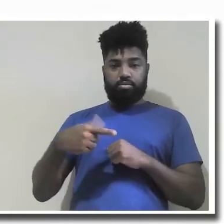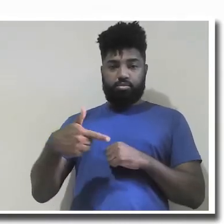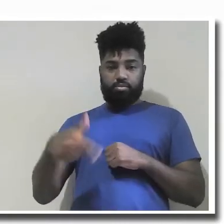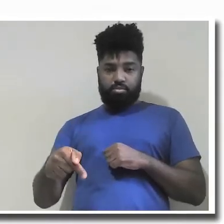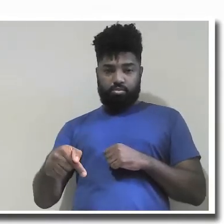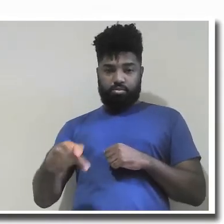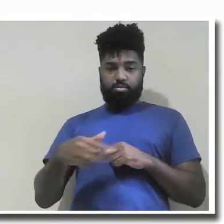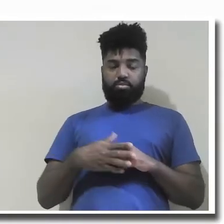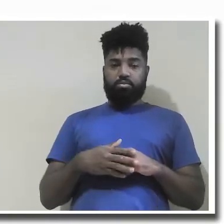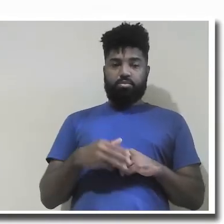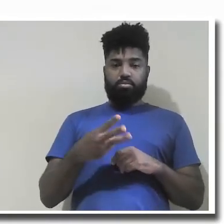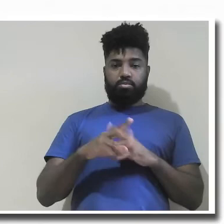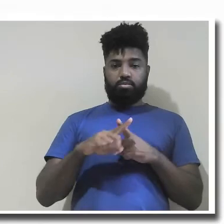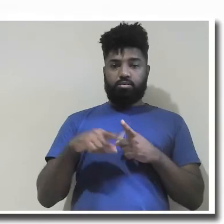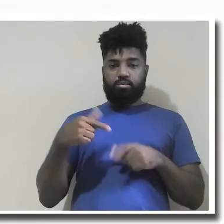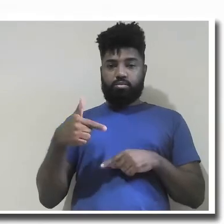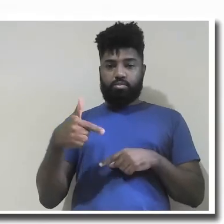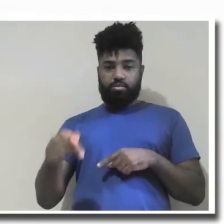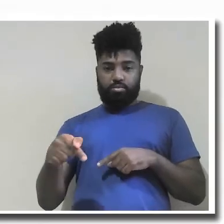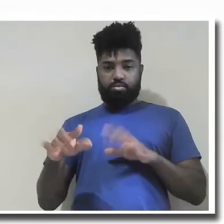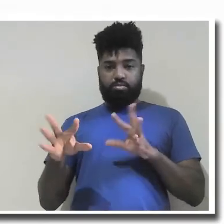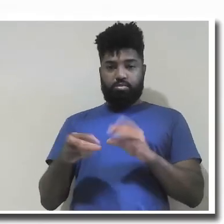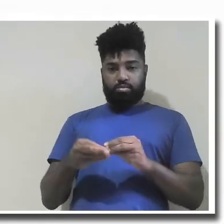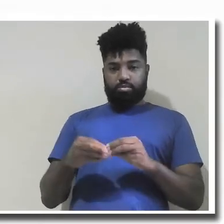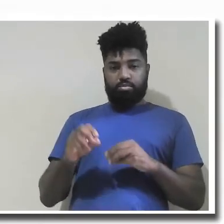vezes 27,